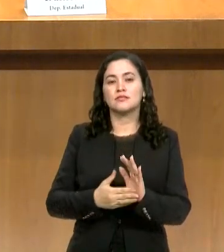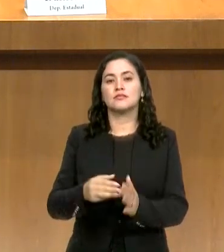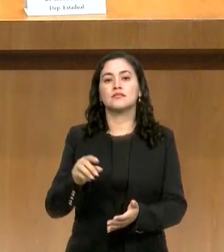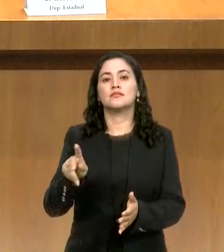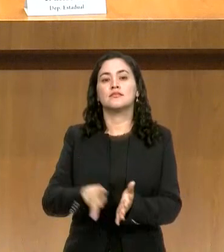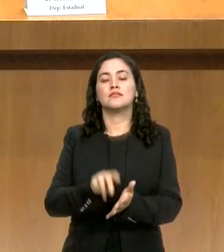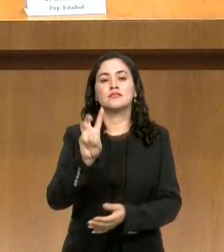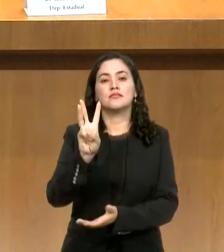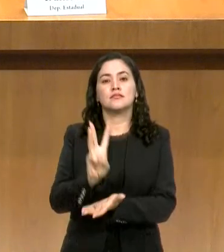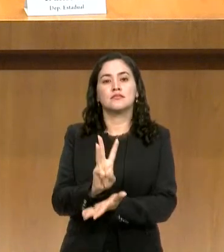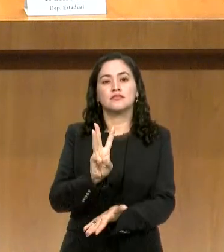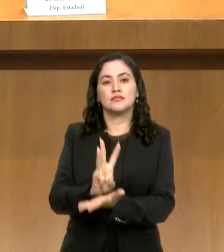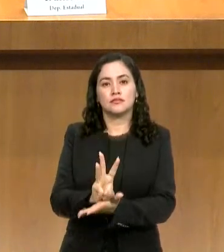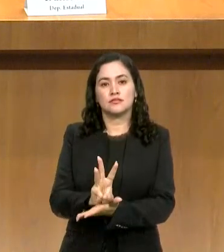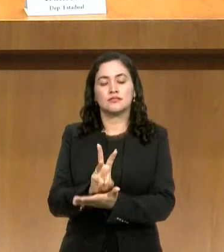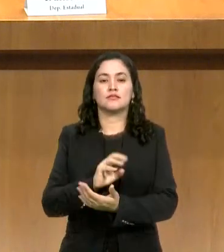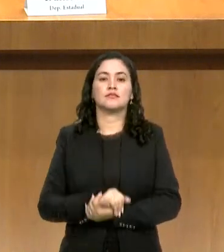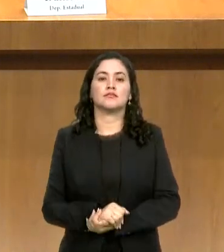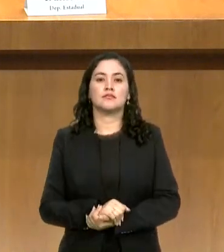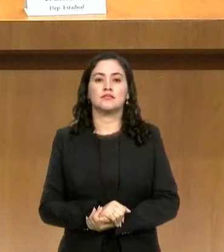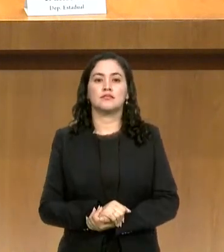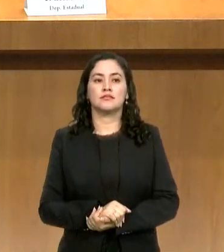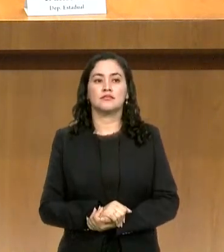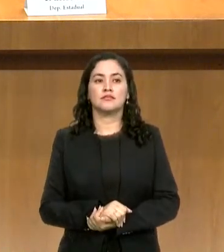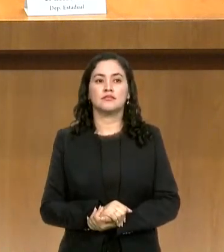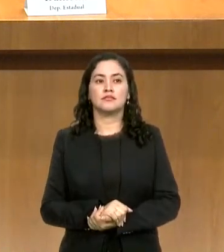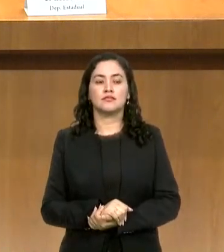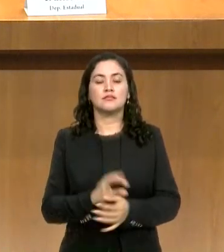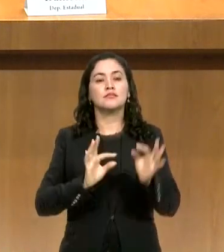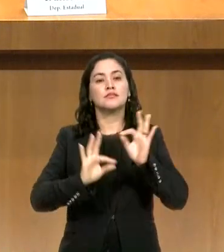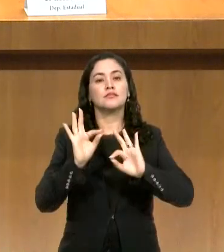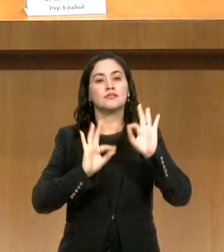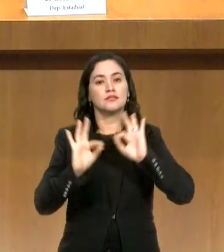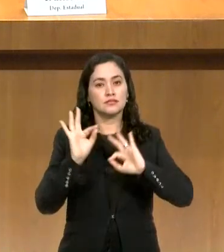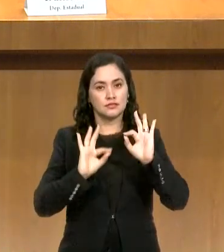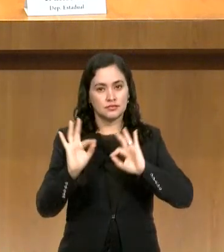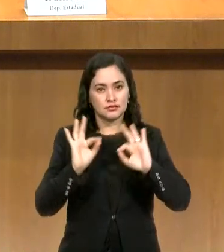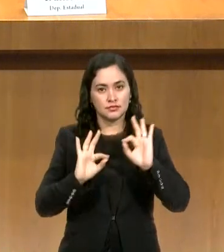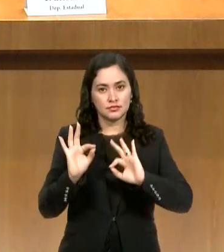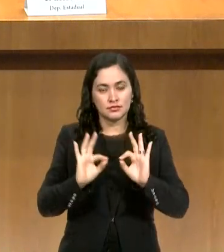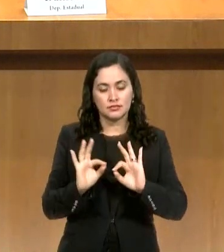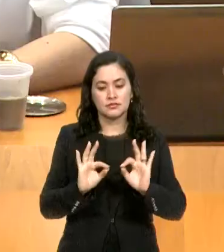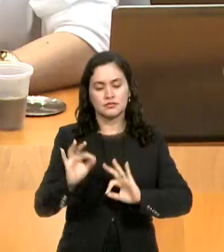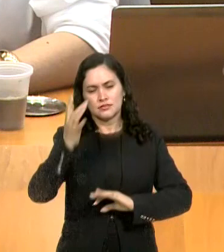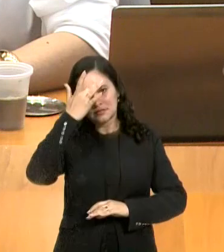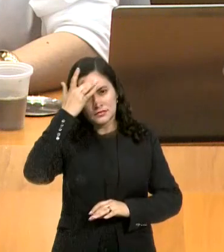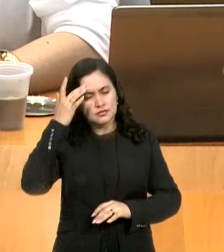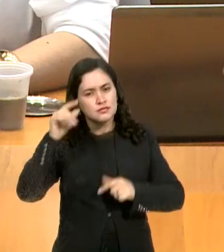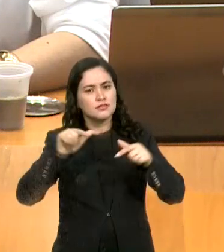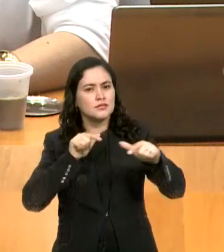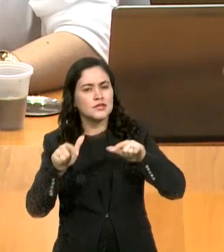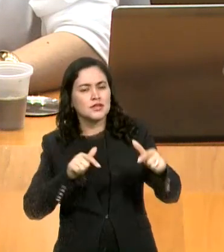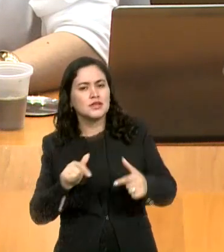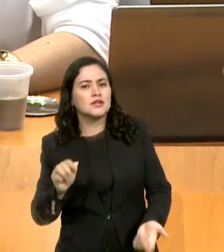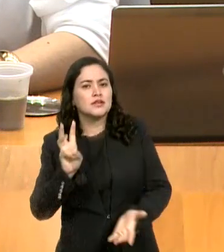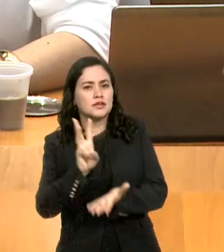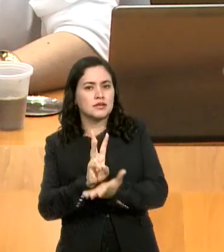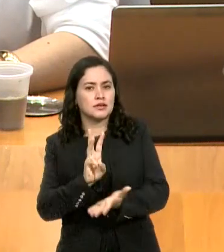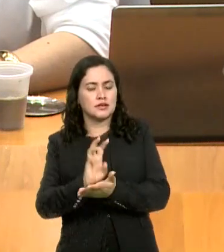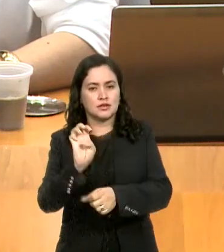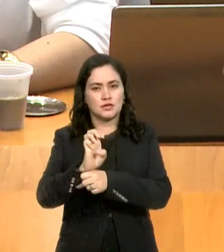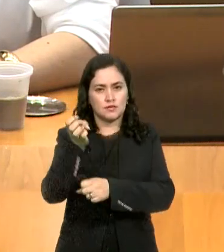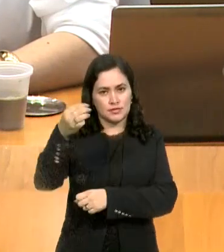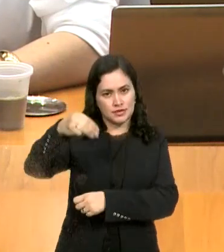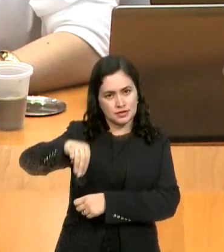Pública, que dispõe sobre a organização do quadro de pessoal da Defensoria Pública do Estado do